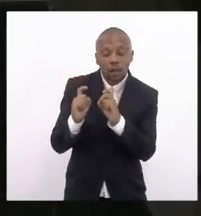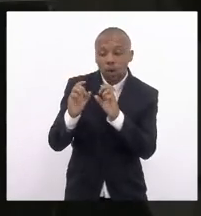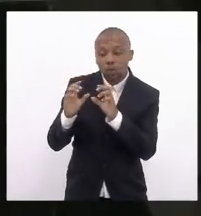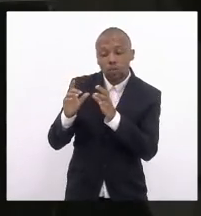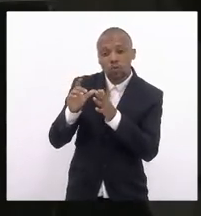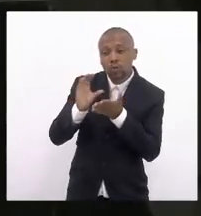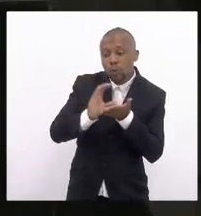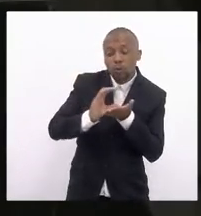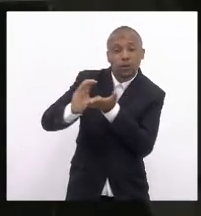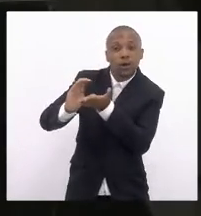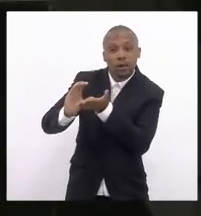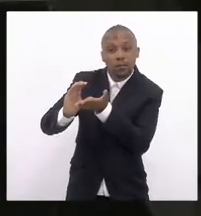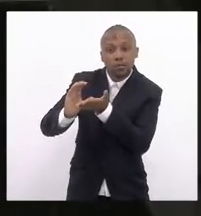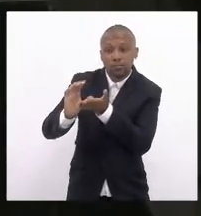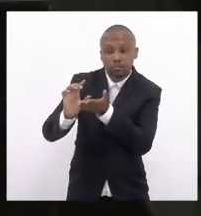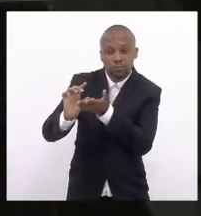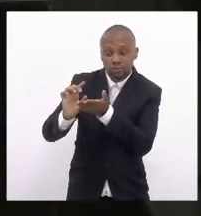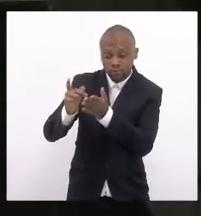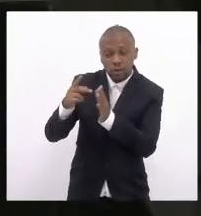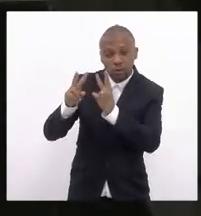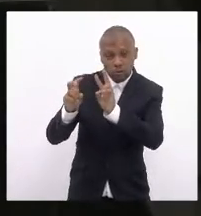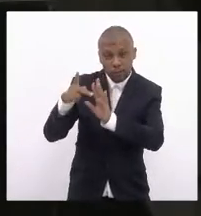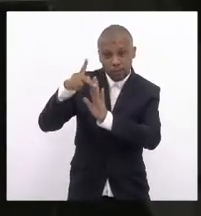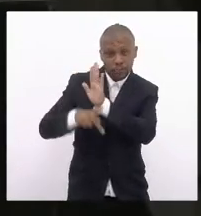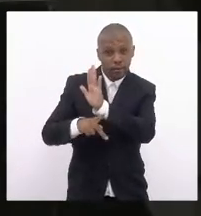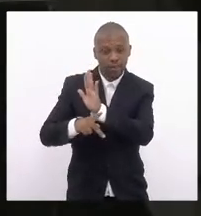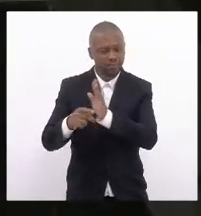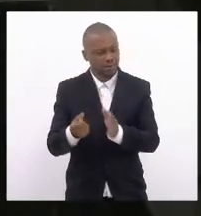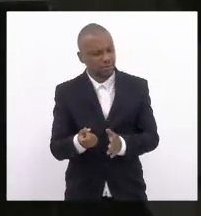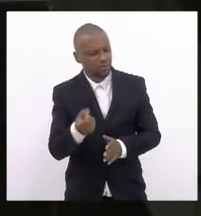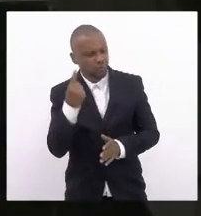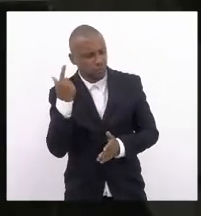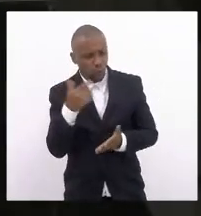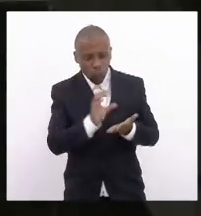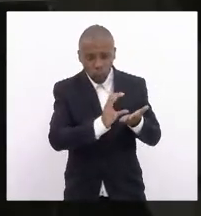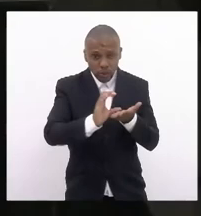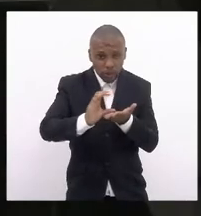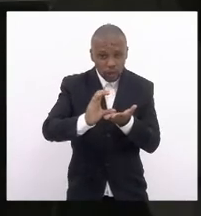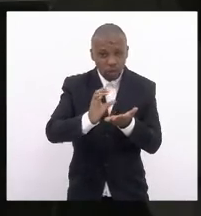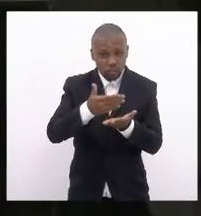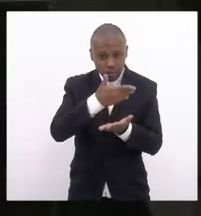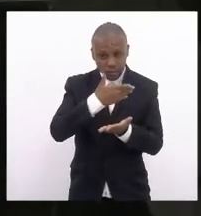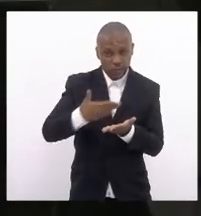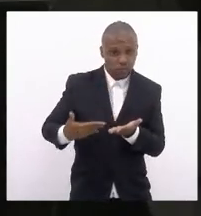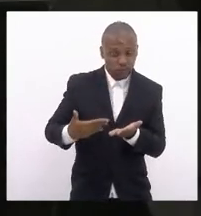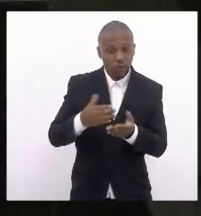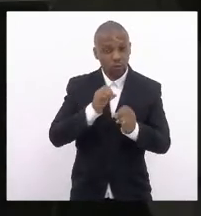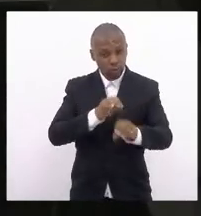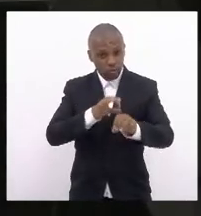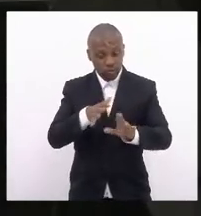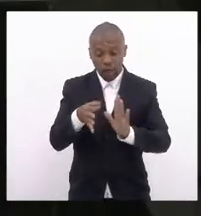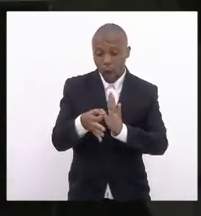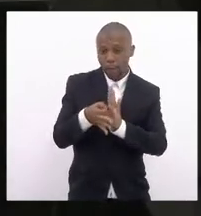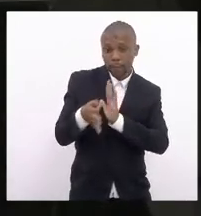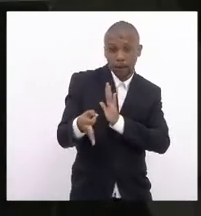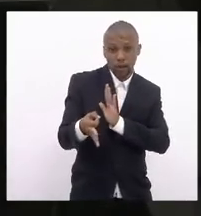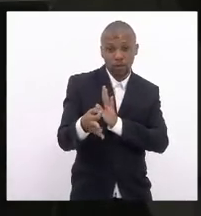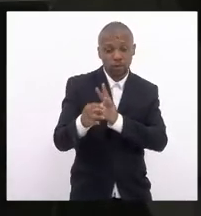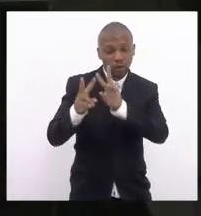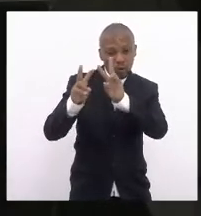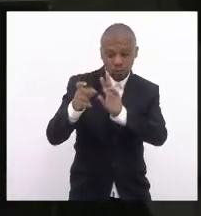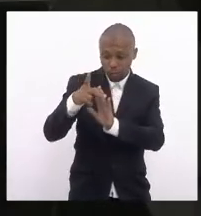projeto da Assembleia, até porque não tem que haver. Mas que história é essa? Agora o Conselho Estadual de Educação vai emitir opinião sobre os projetos que nós votamos